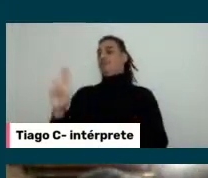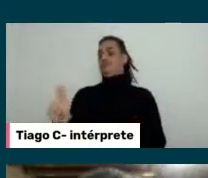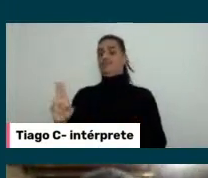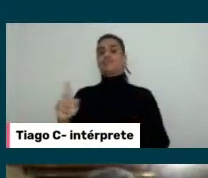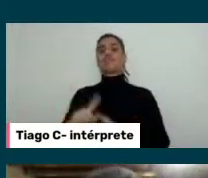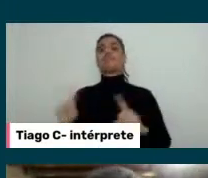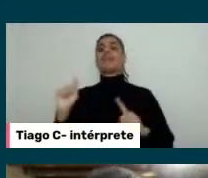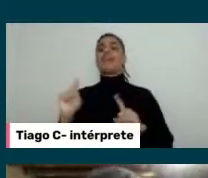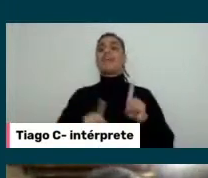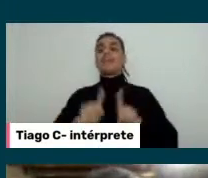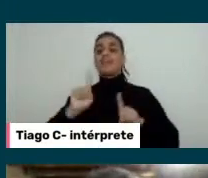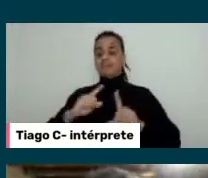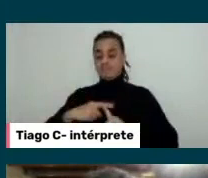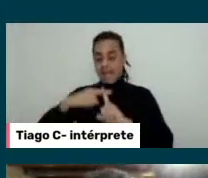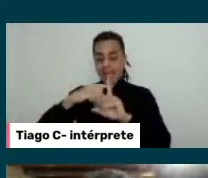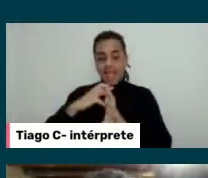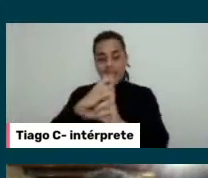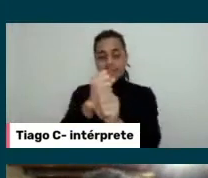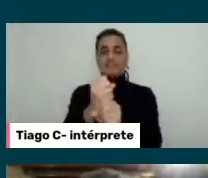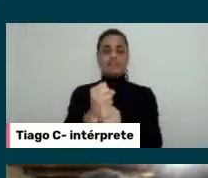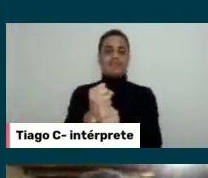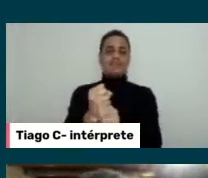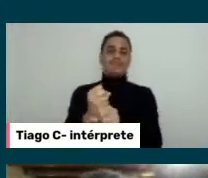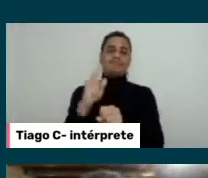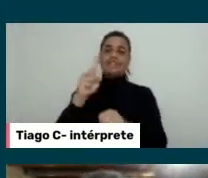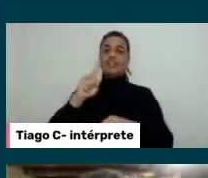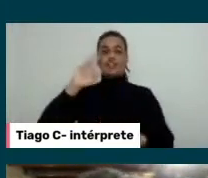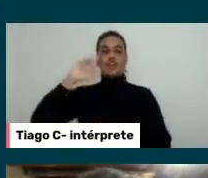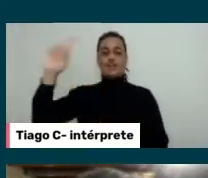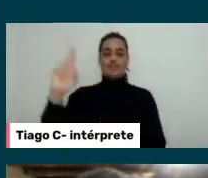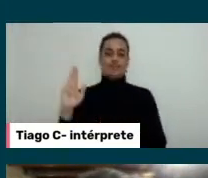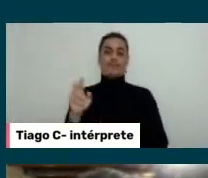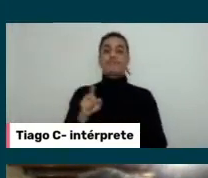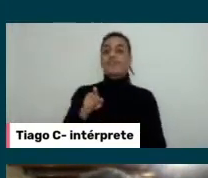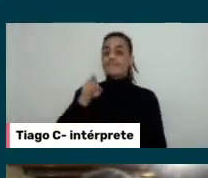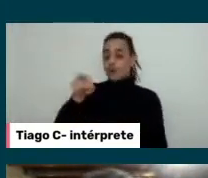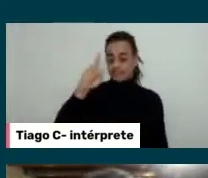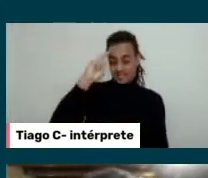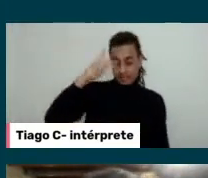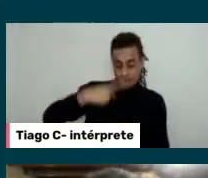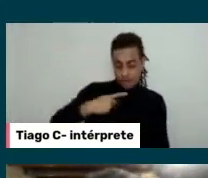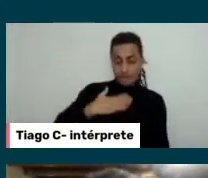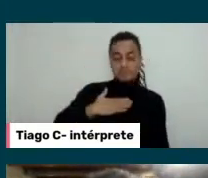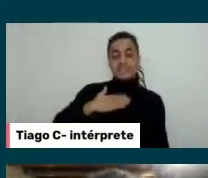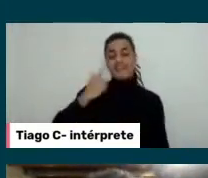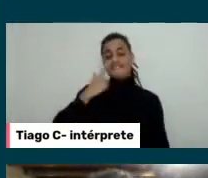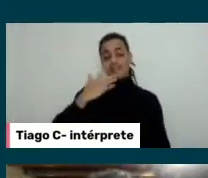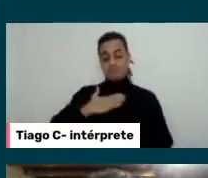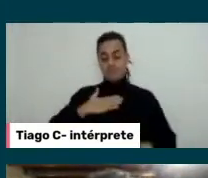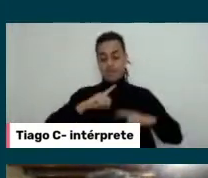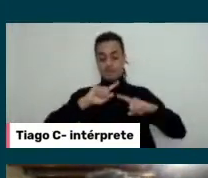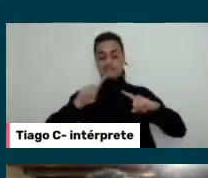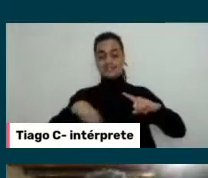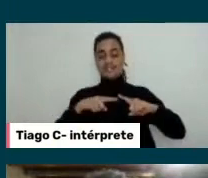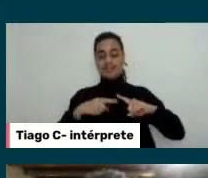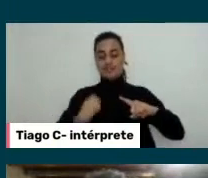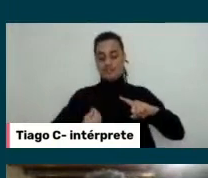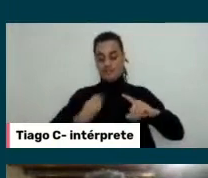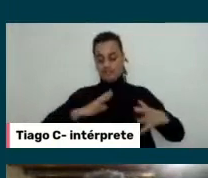da ferramenta são os donos de ferramenta. Para você, você tem que medir as suas métricas do ciclo de vida de desenvolvimento de software.